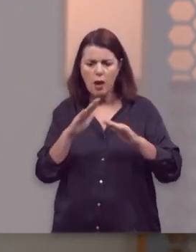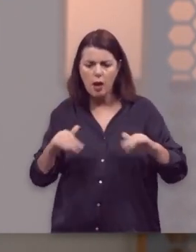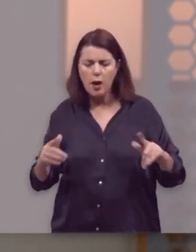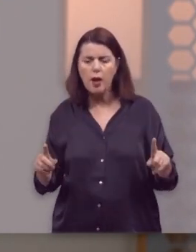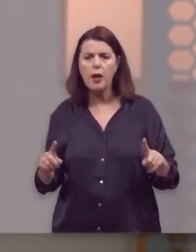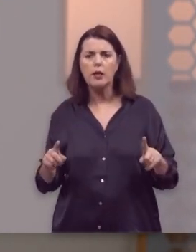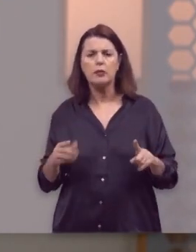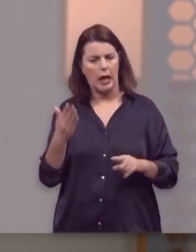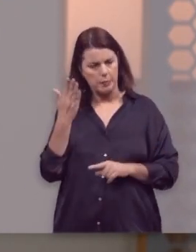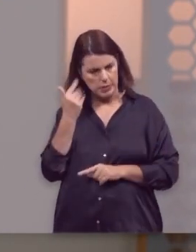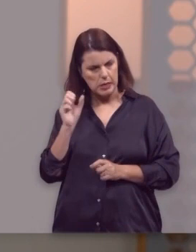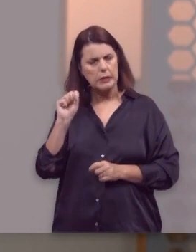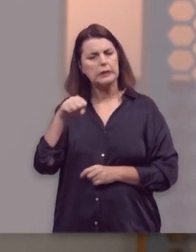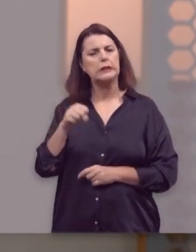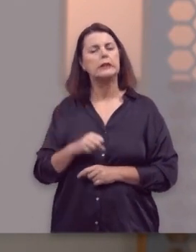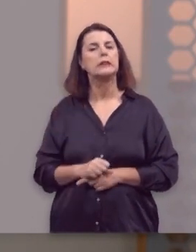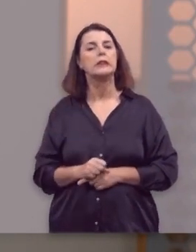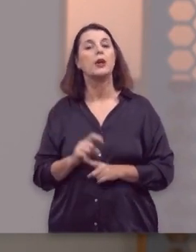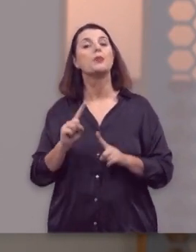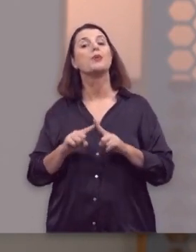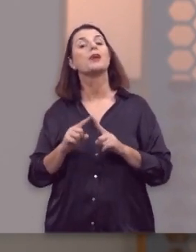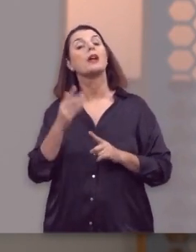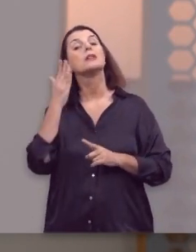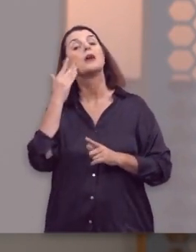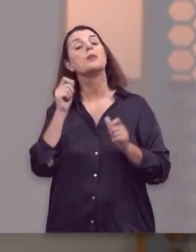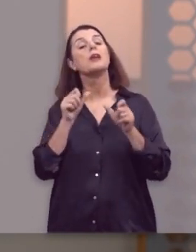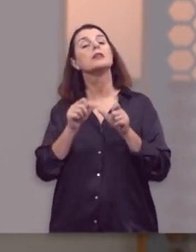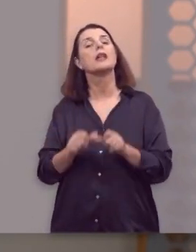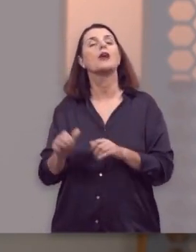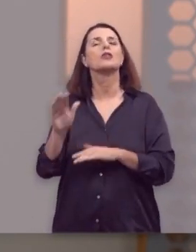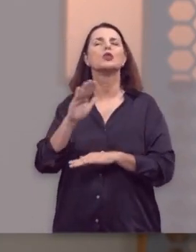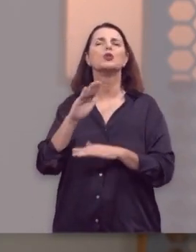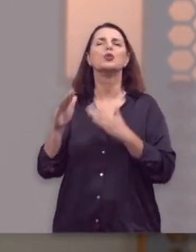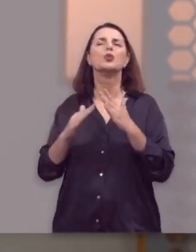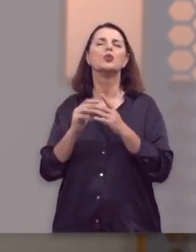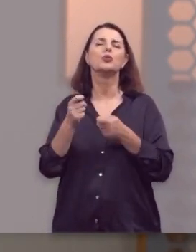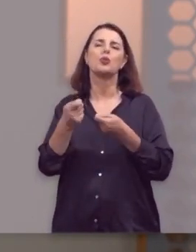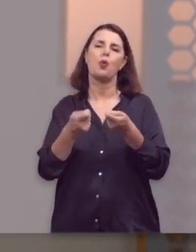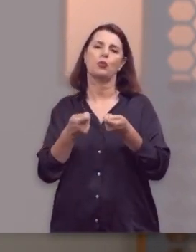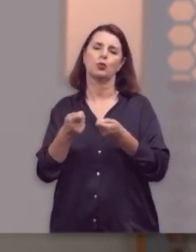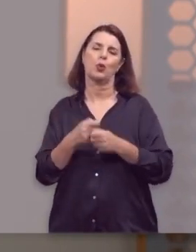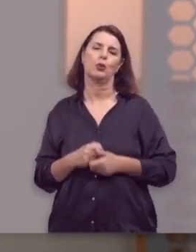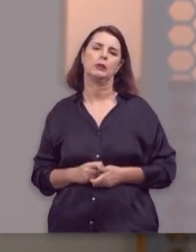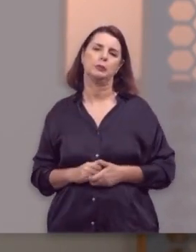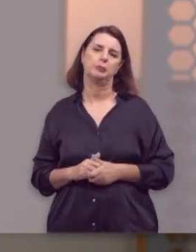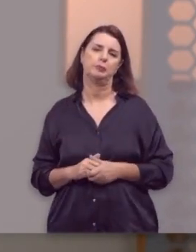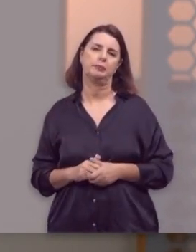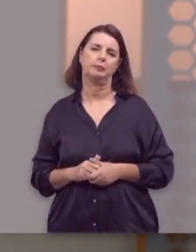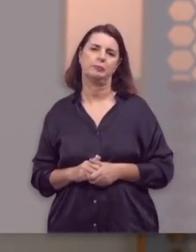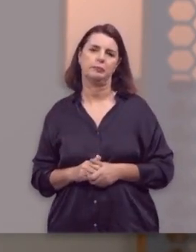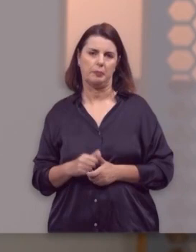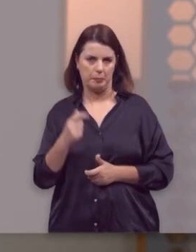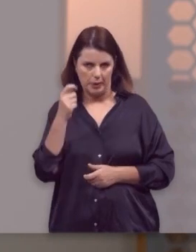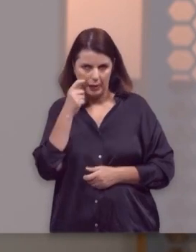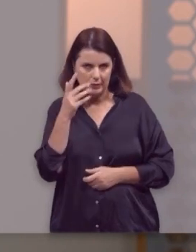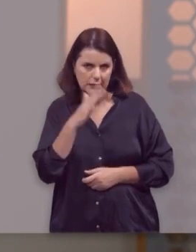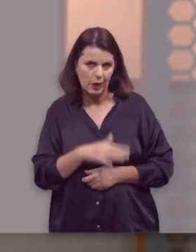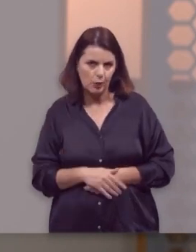por que dormiu? Porque sabia que tudo estava sob controle. Preste atenção